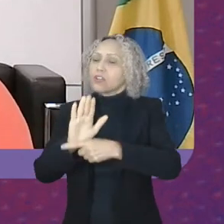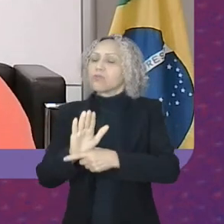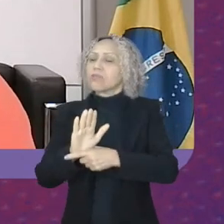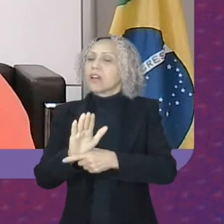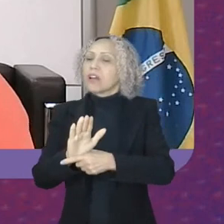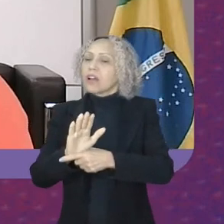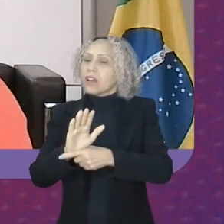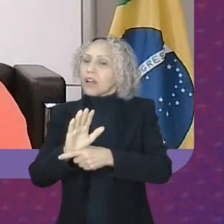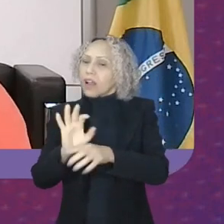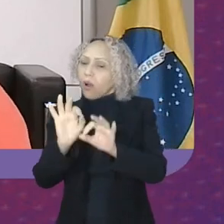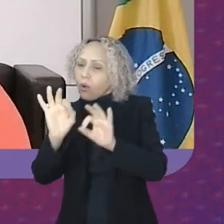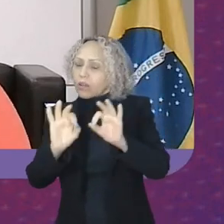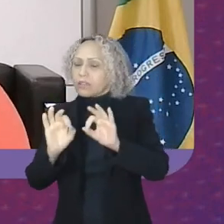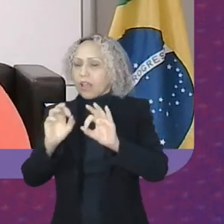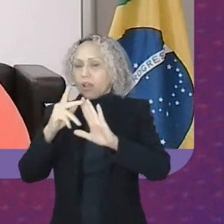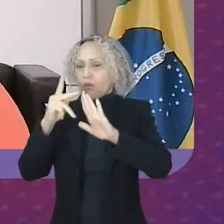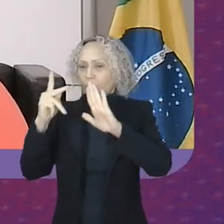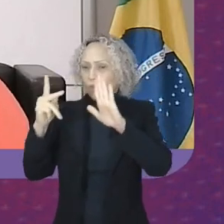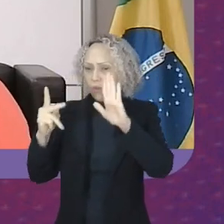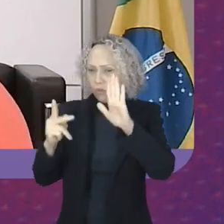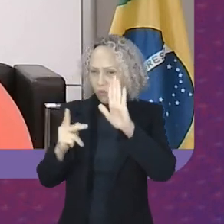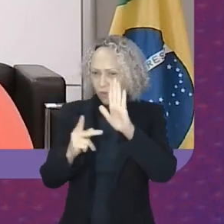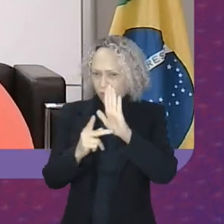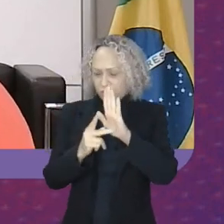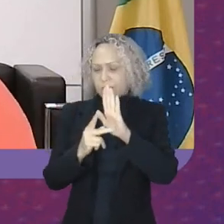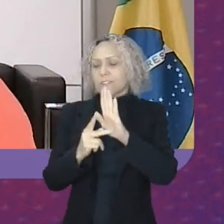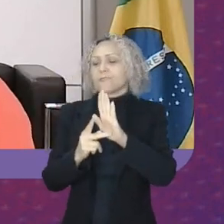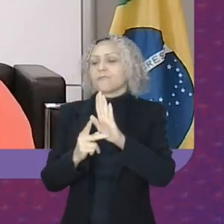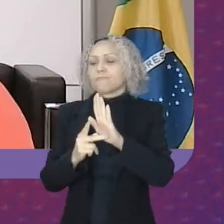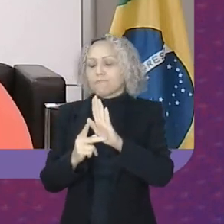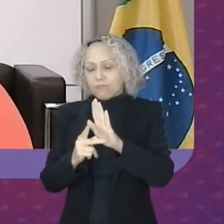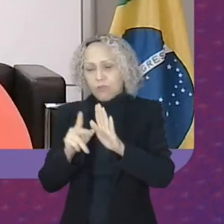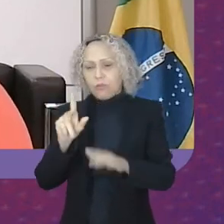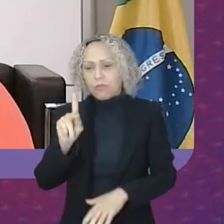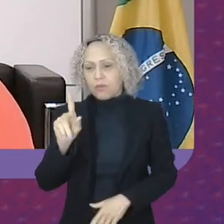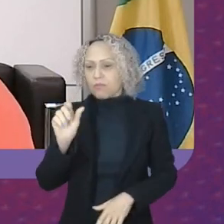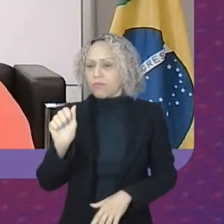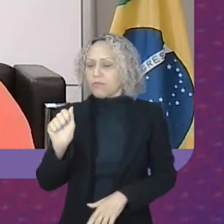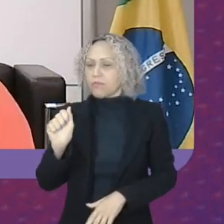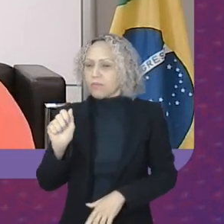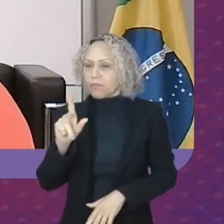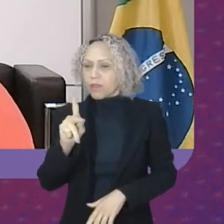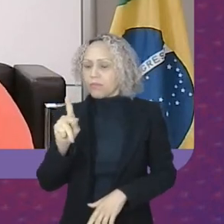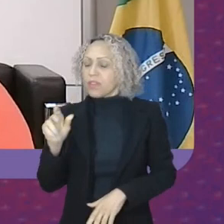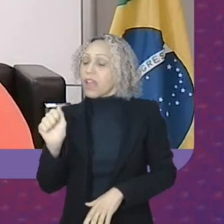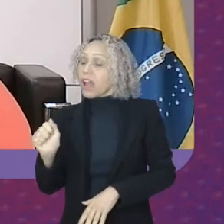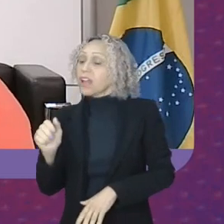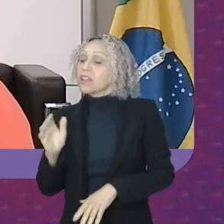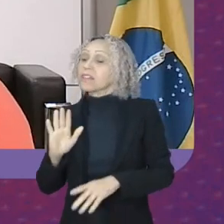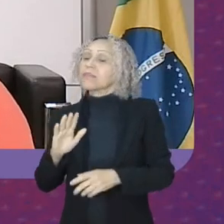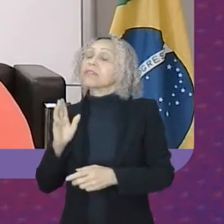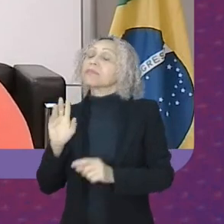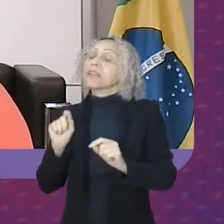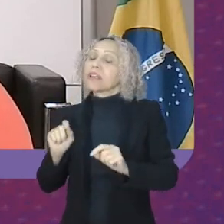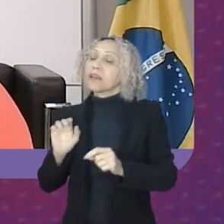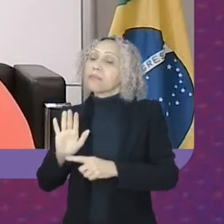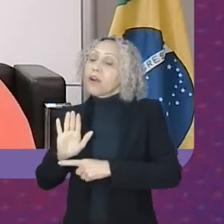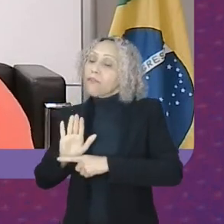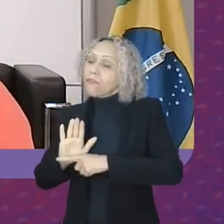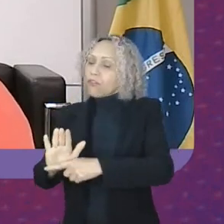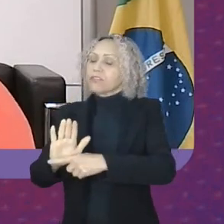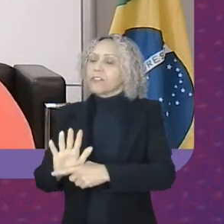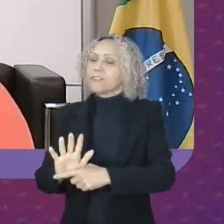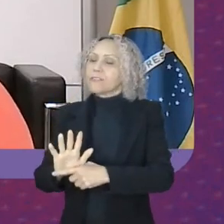tecer uma grande rede nacional de fortalecimento do Ministério das Mulheres, de